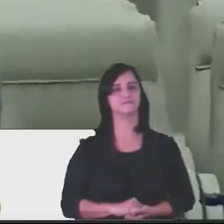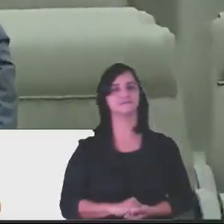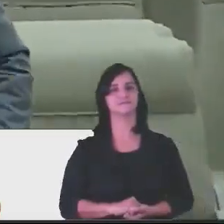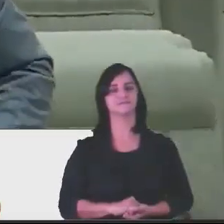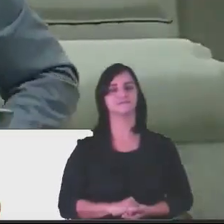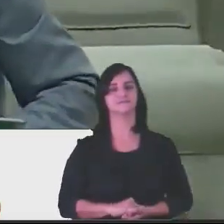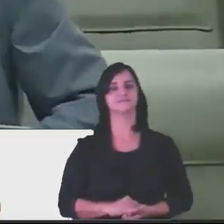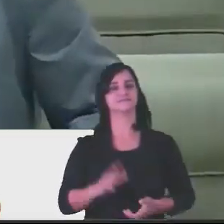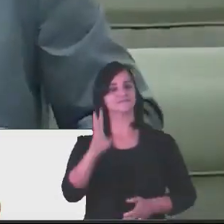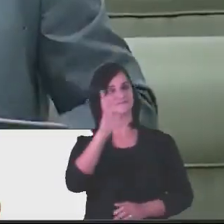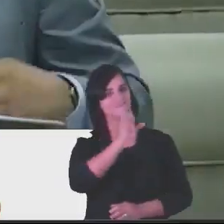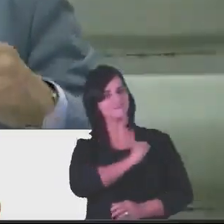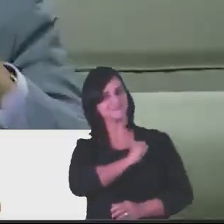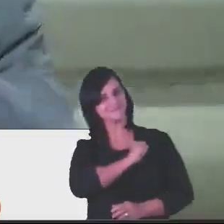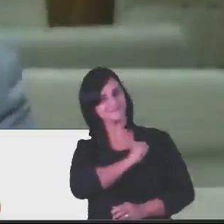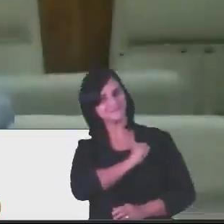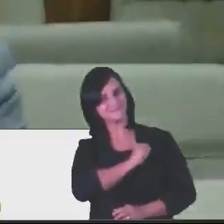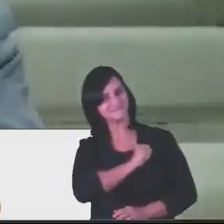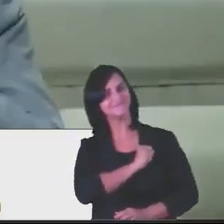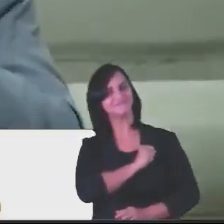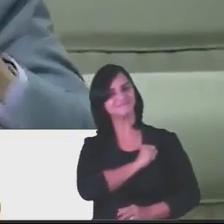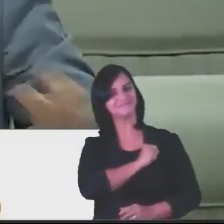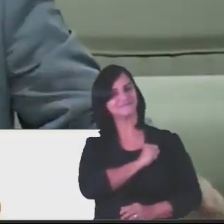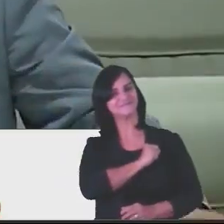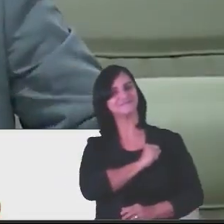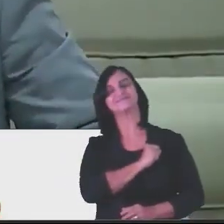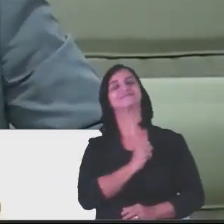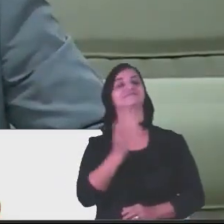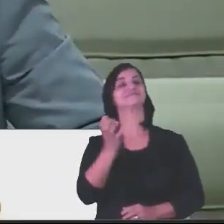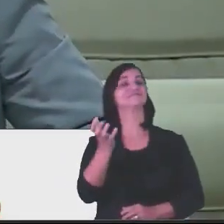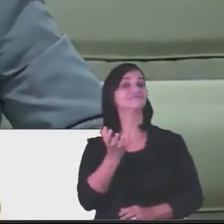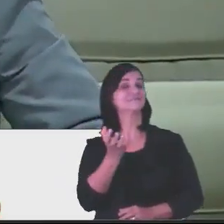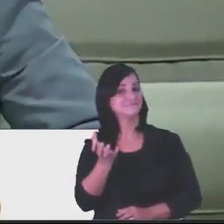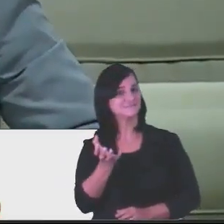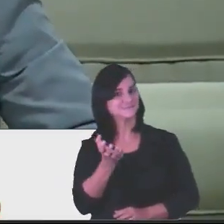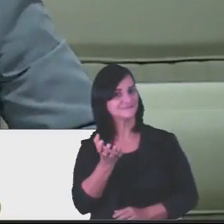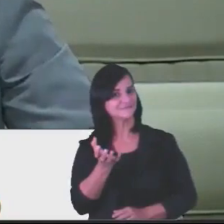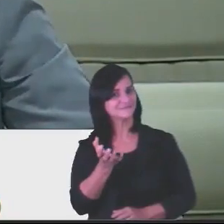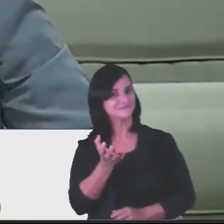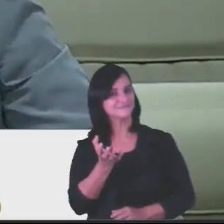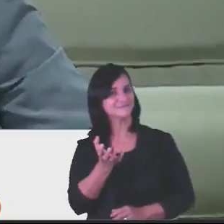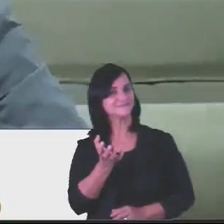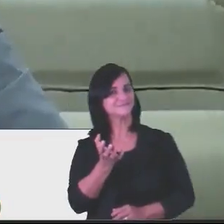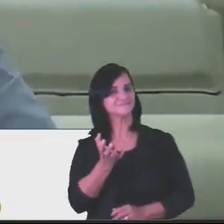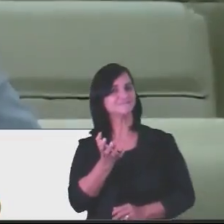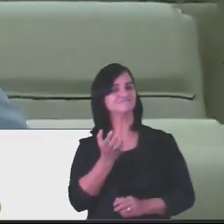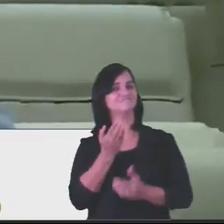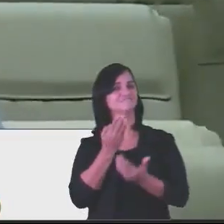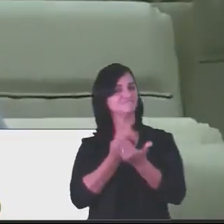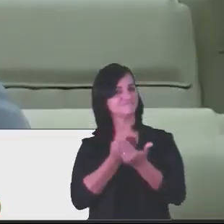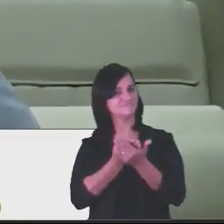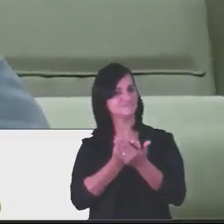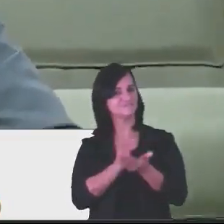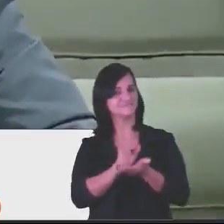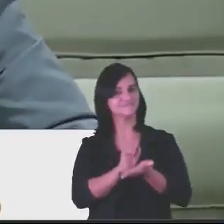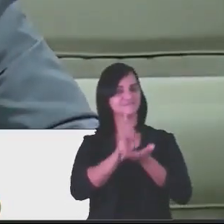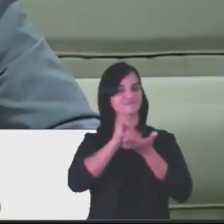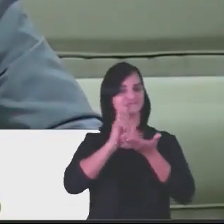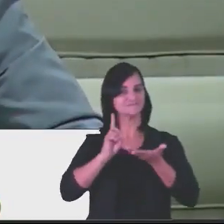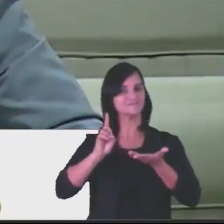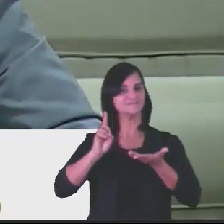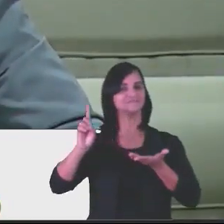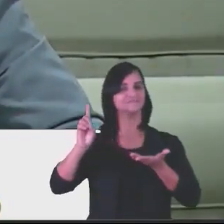olá meus amados irmãos queremos meditar na palavra do senhor nesta